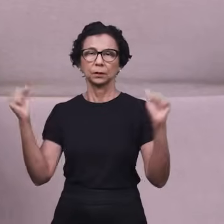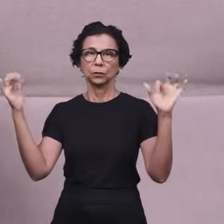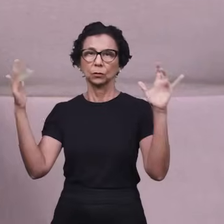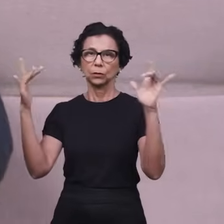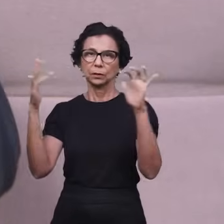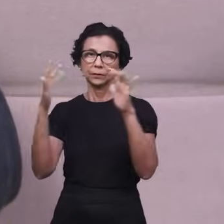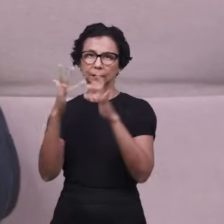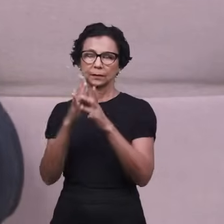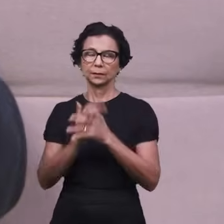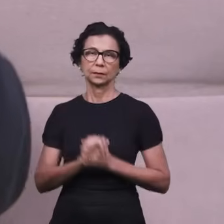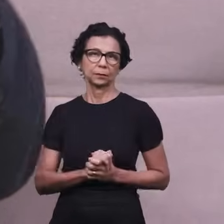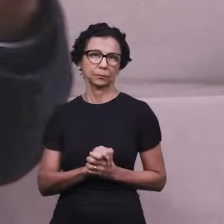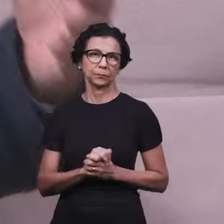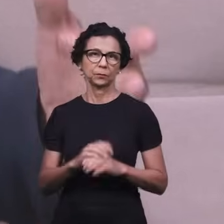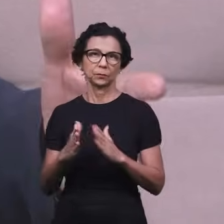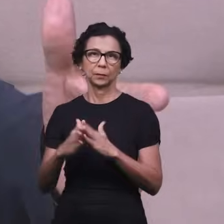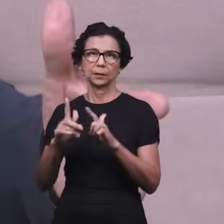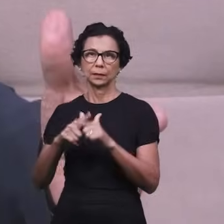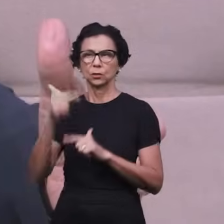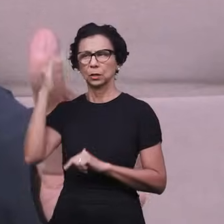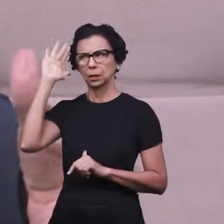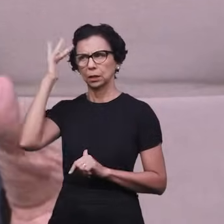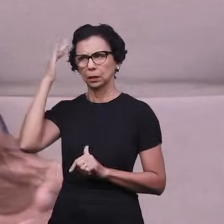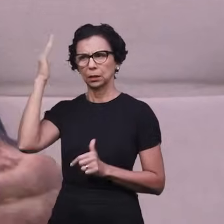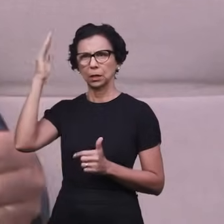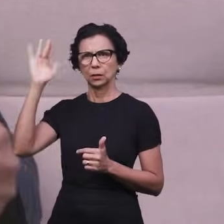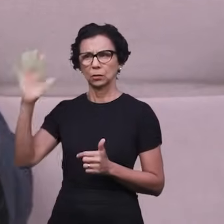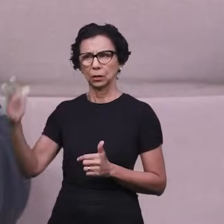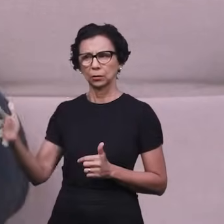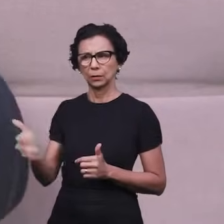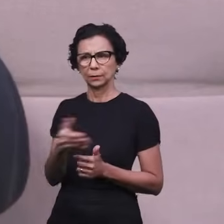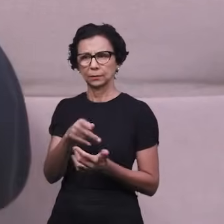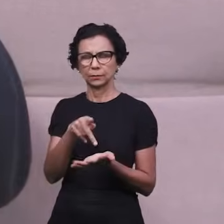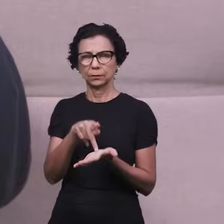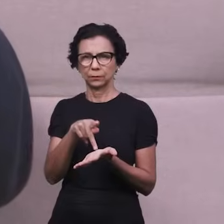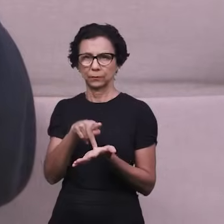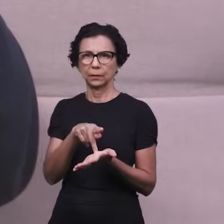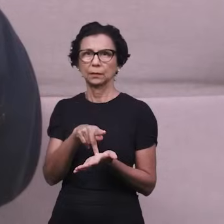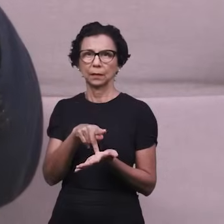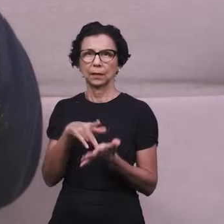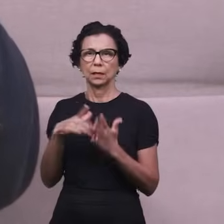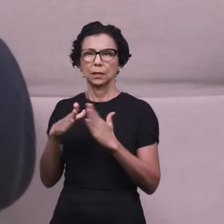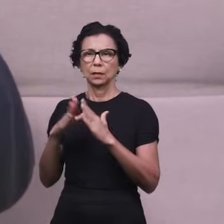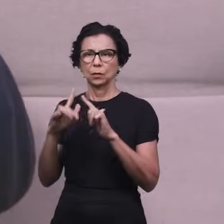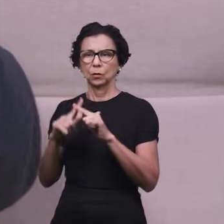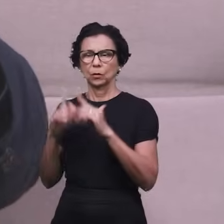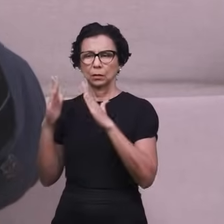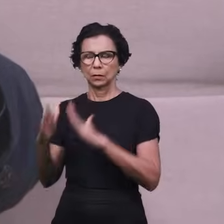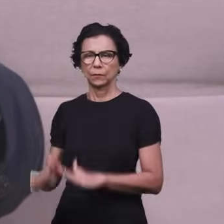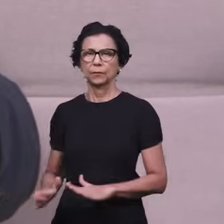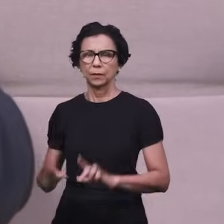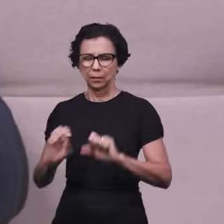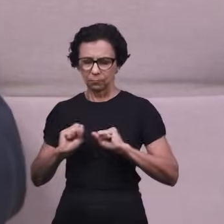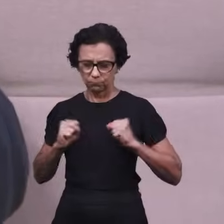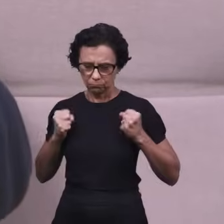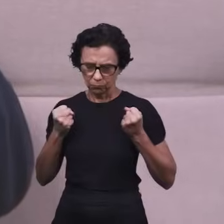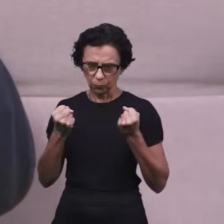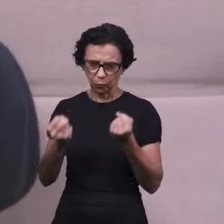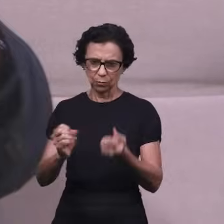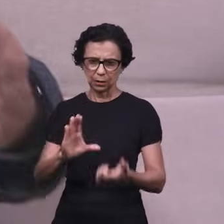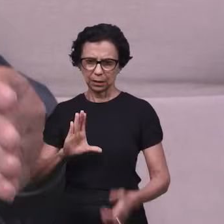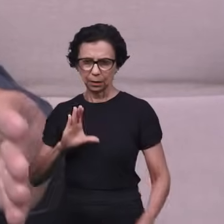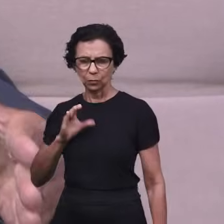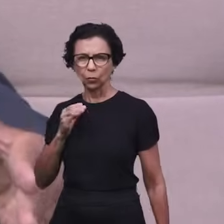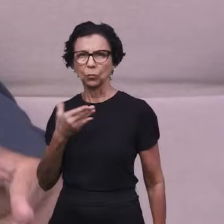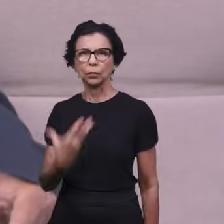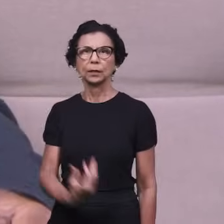entende o que é a verdadeira adoração. Então a igreja fiel, ela enfrenta a jornada, ela